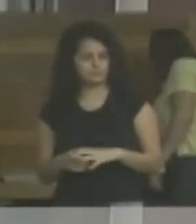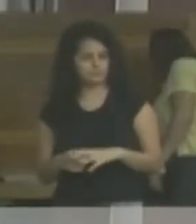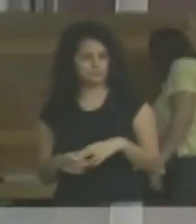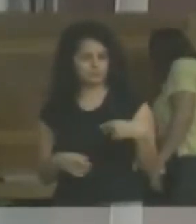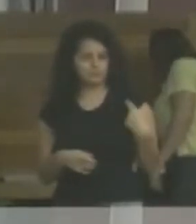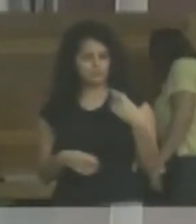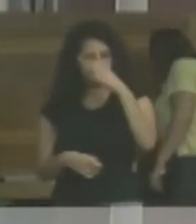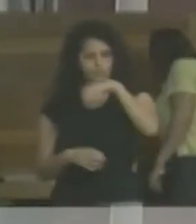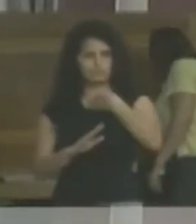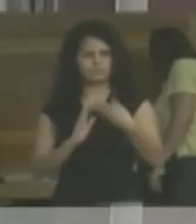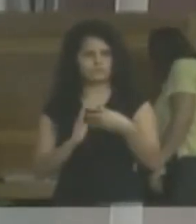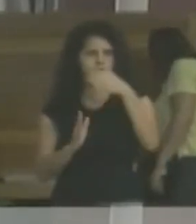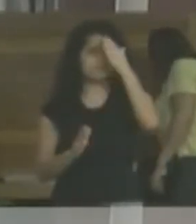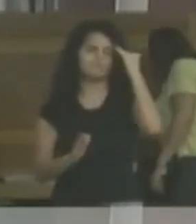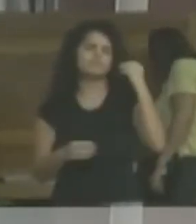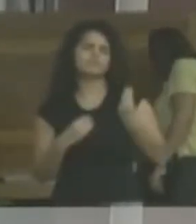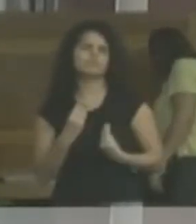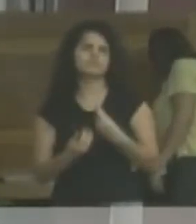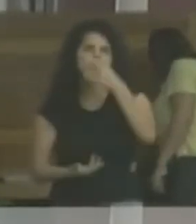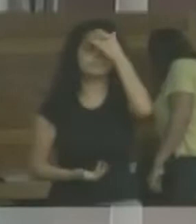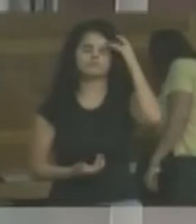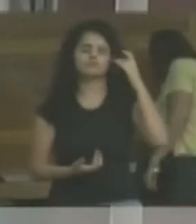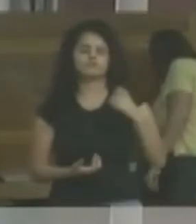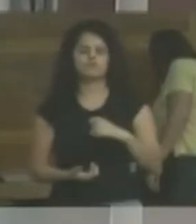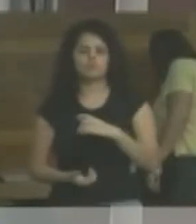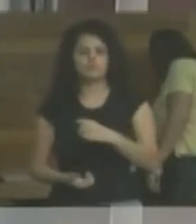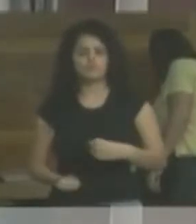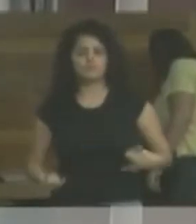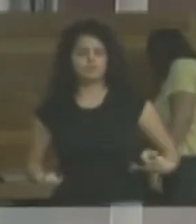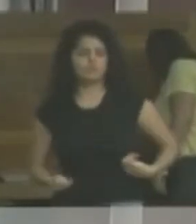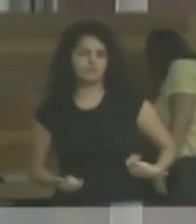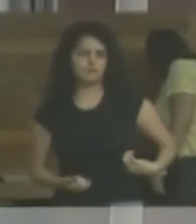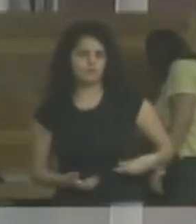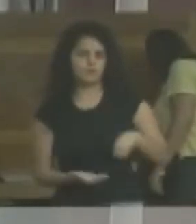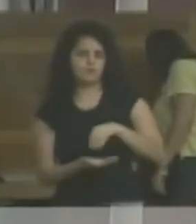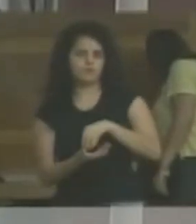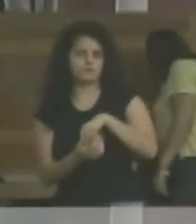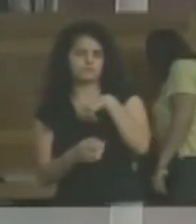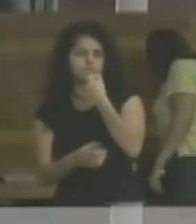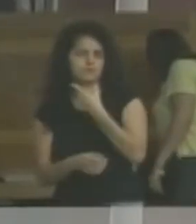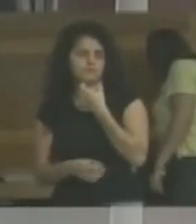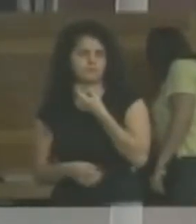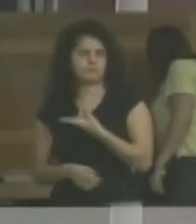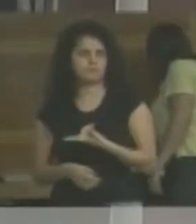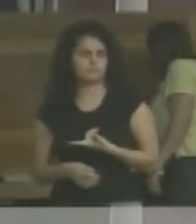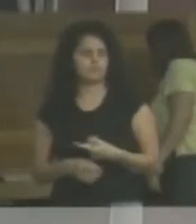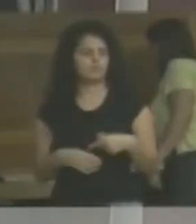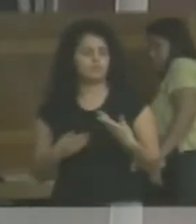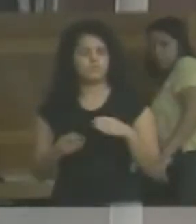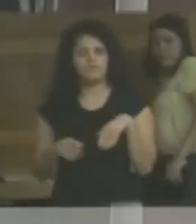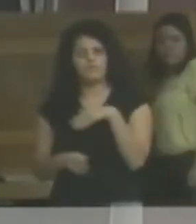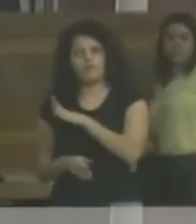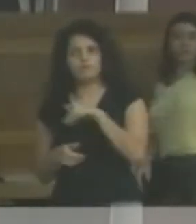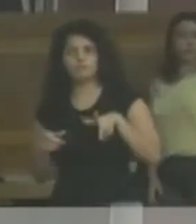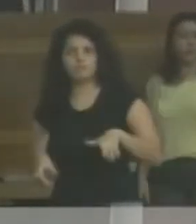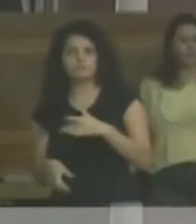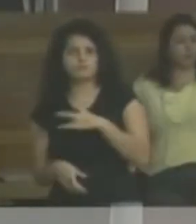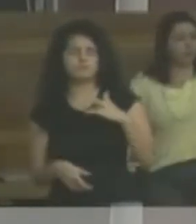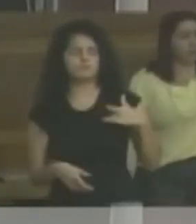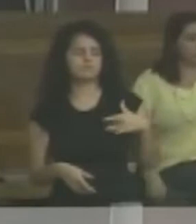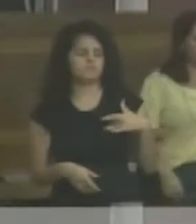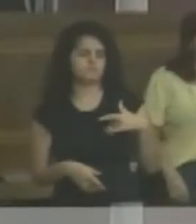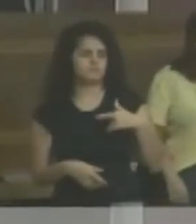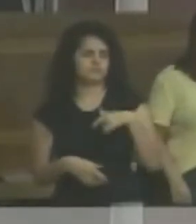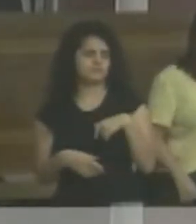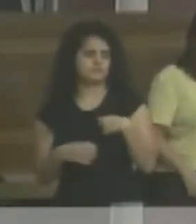tem sofrido aí na rede municipal, né, com falta de medicamentos, às vezes vai num posto de saúde, num bairro, e tem que